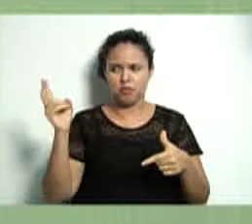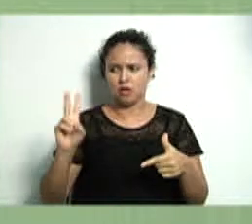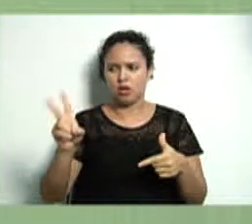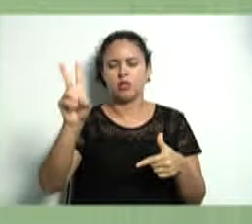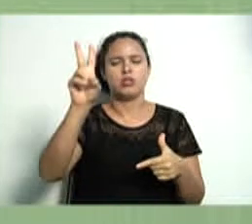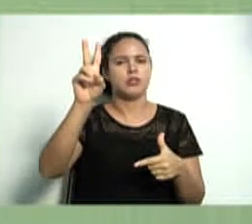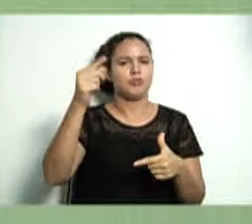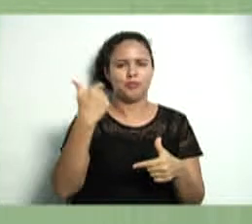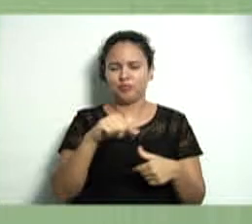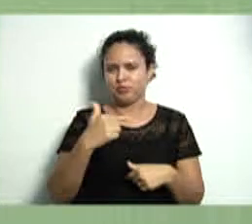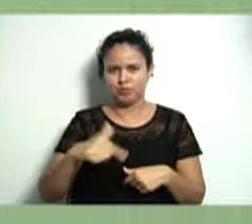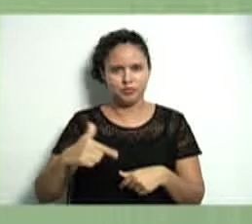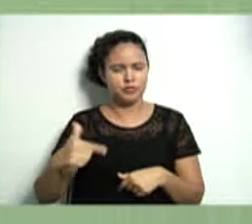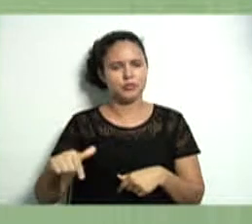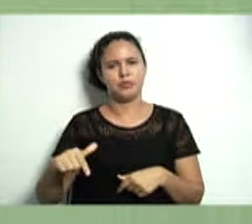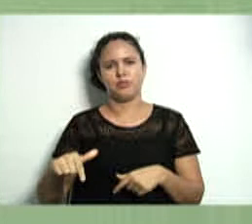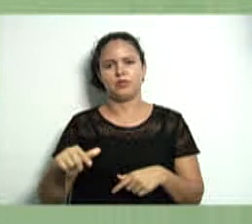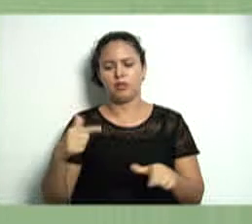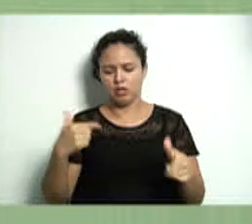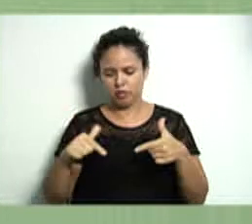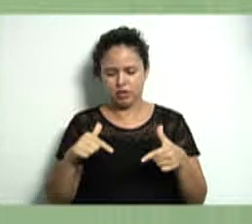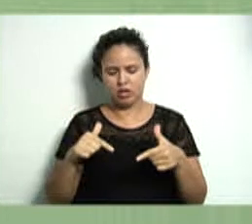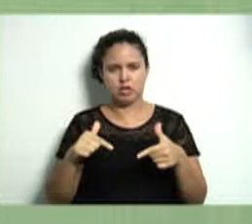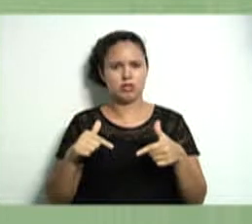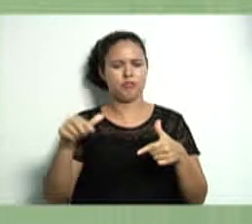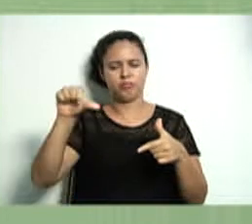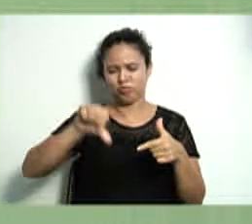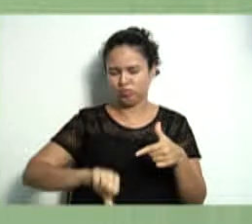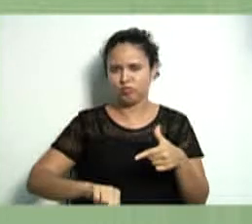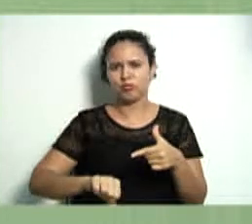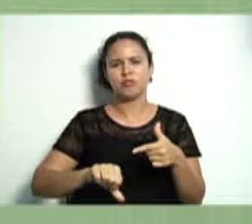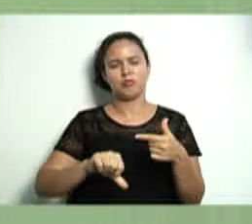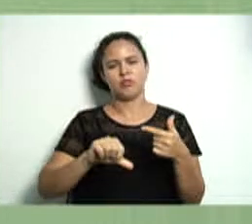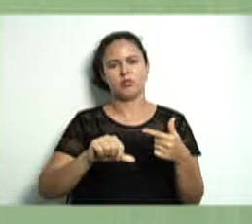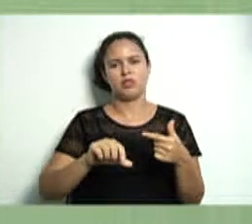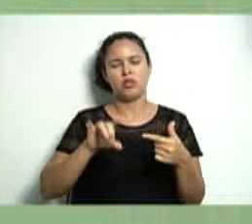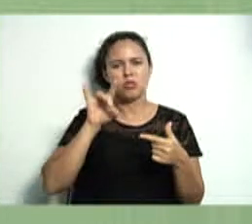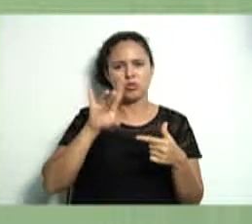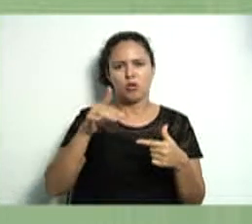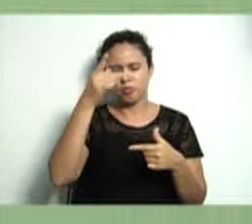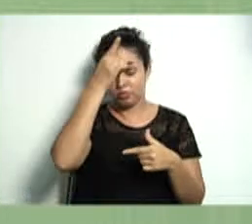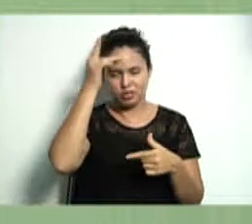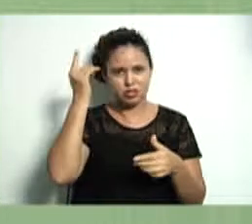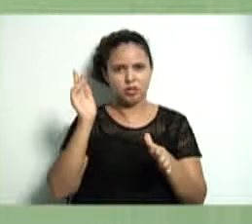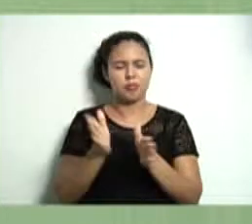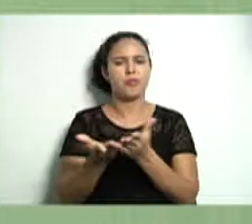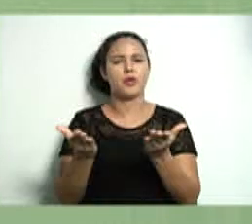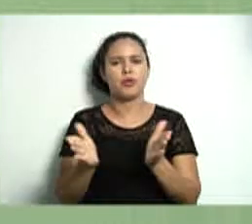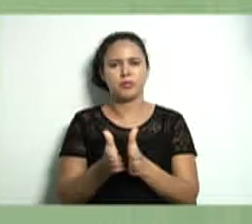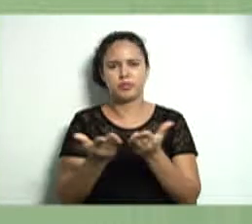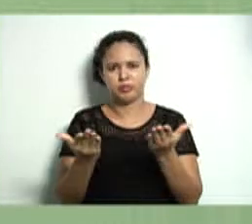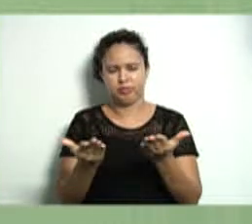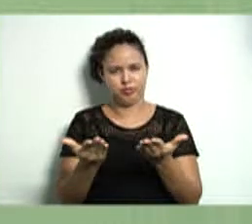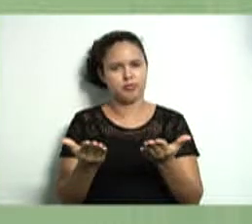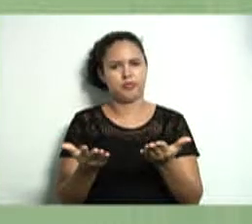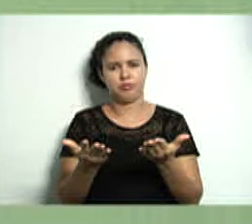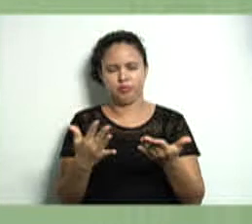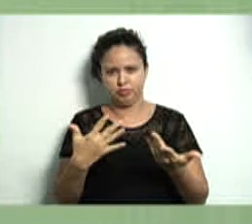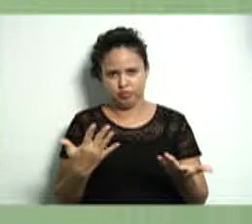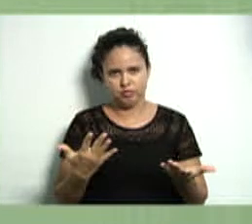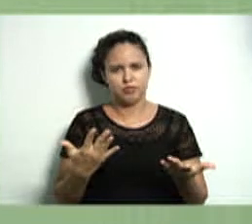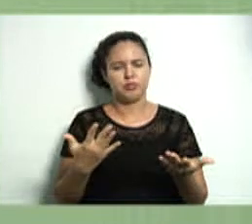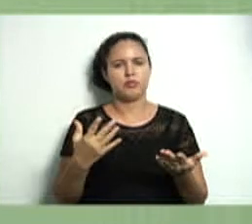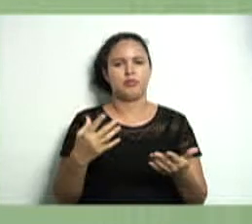valorizado. O trabalho era indigno, era daqueles que não eram indignos, né,